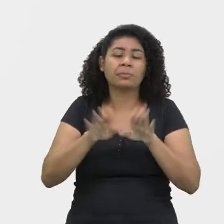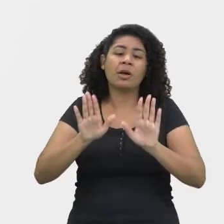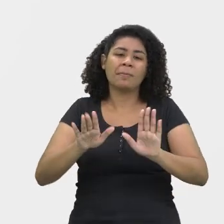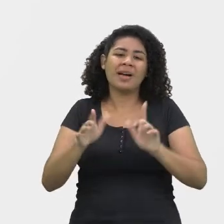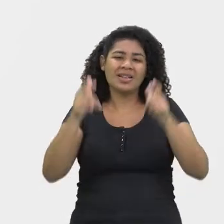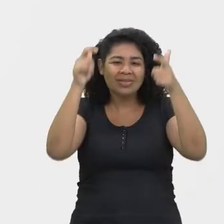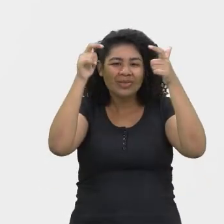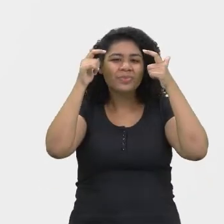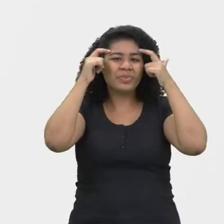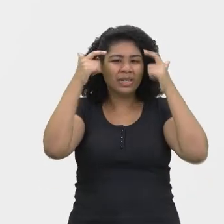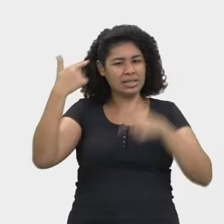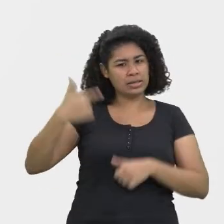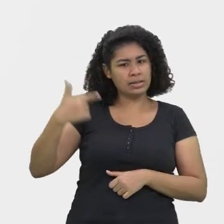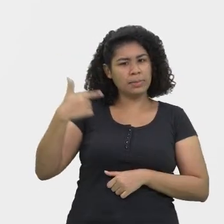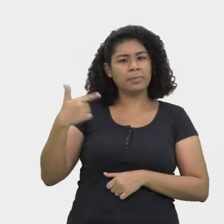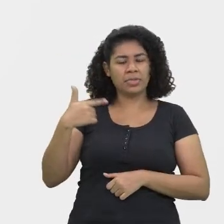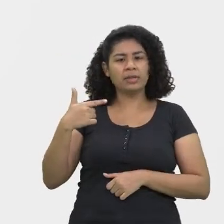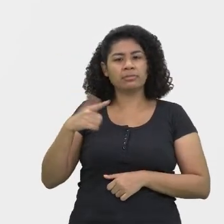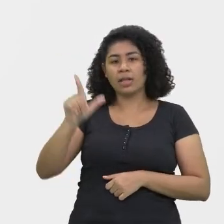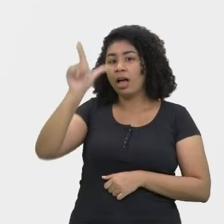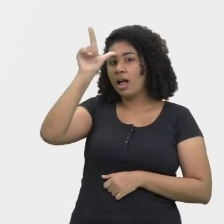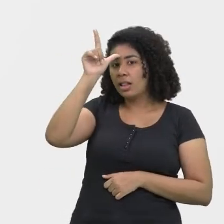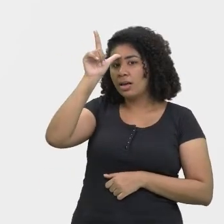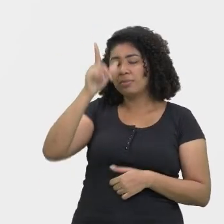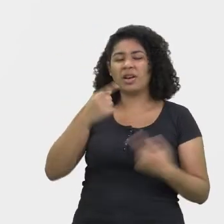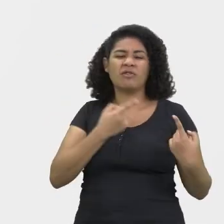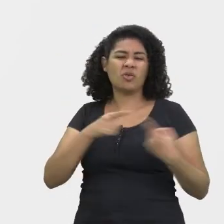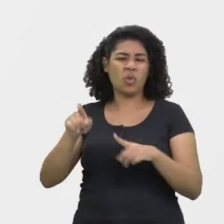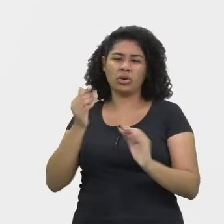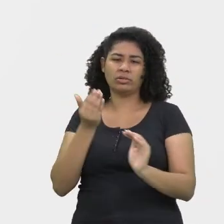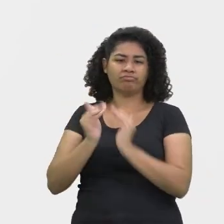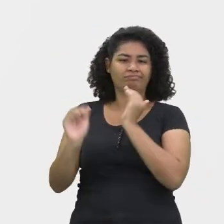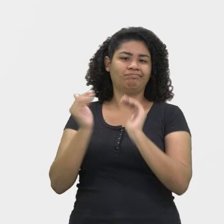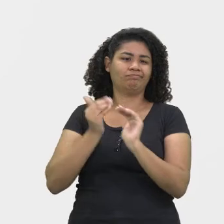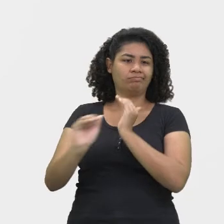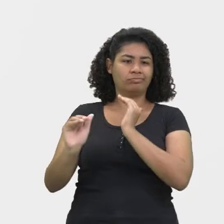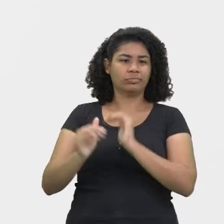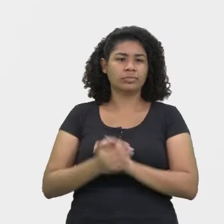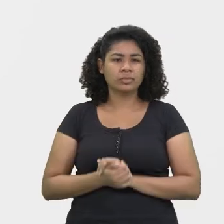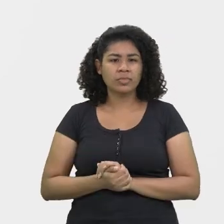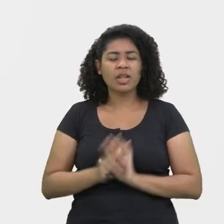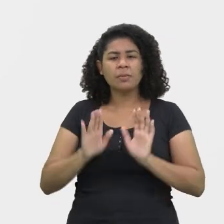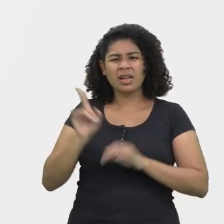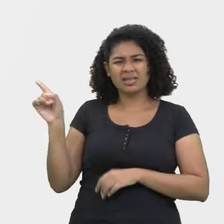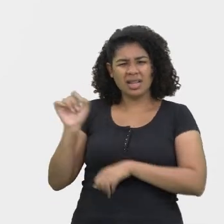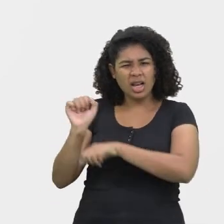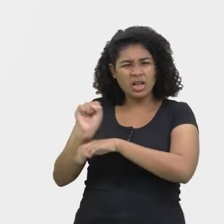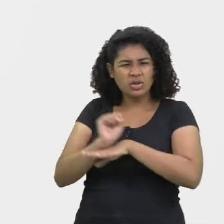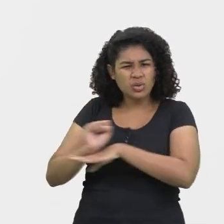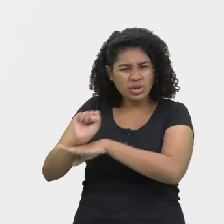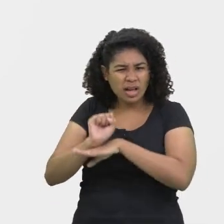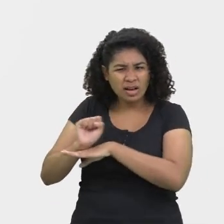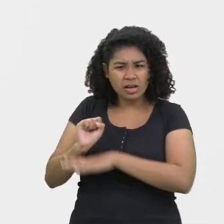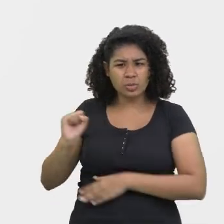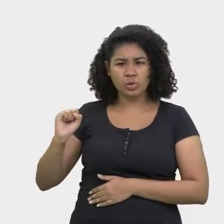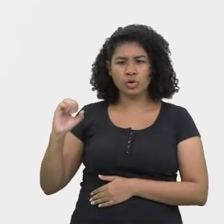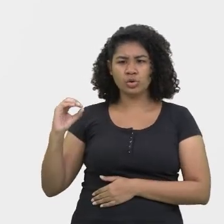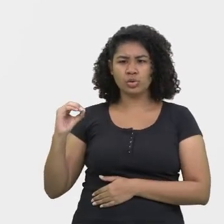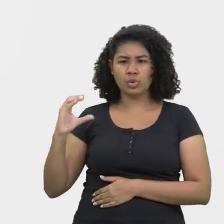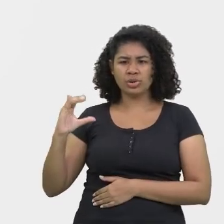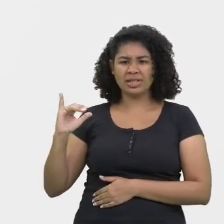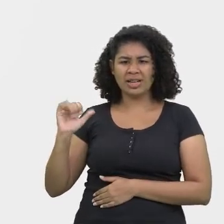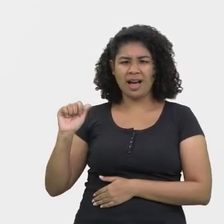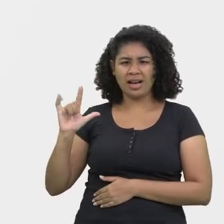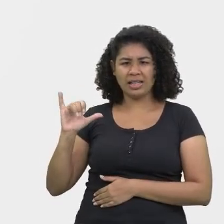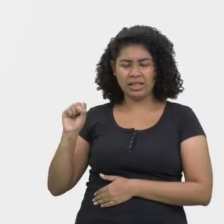alemães. E o que você observa aí, né? Você pode, professor, isso é socialismo? Ainda não, porque o pensamento socialista vai ser formulado um pouco mais à